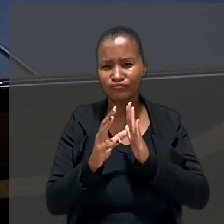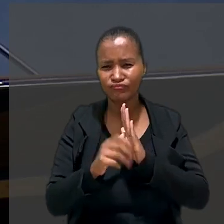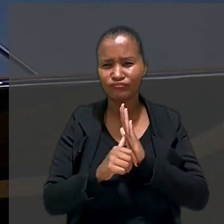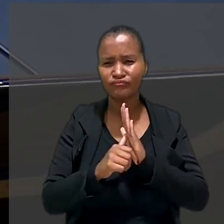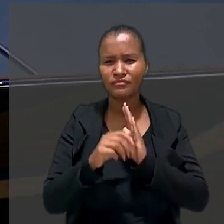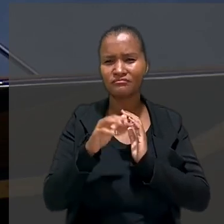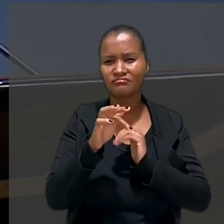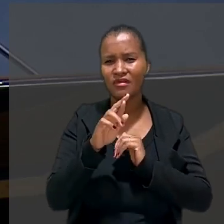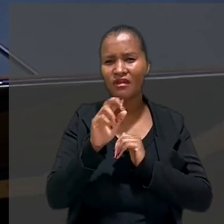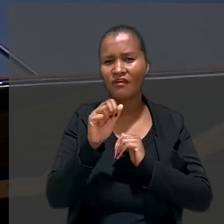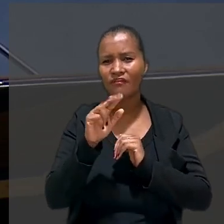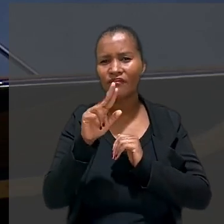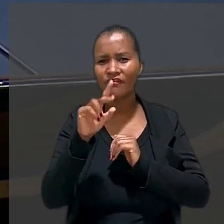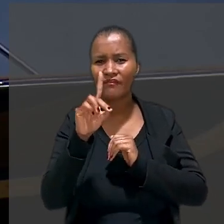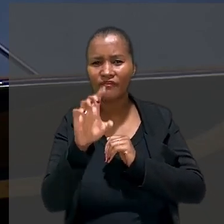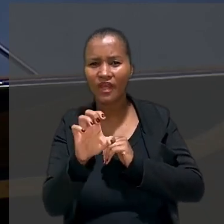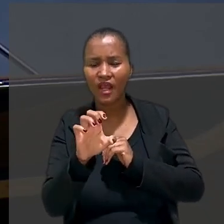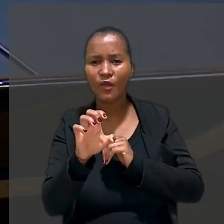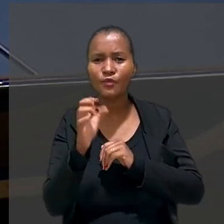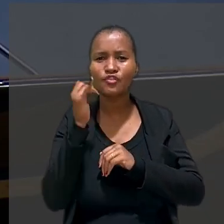fraude, se houver